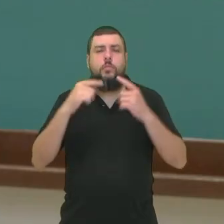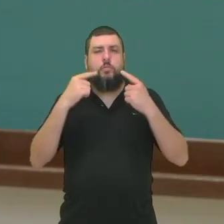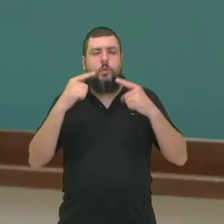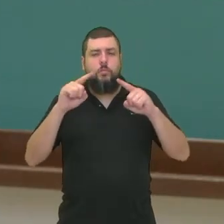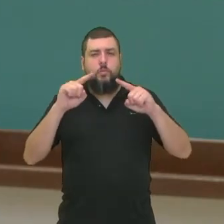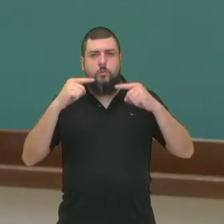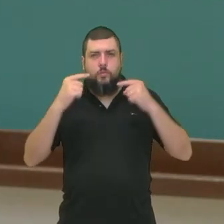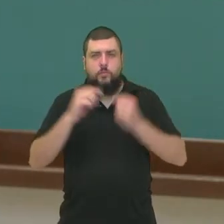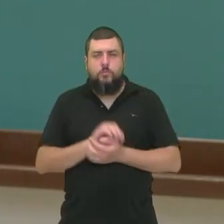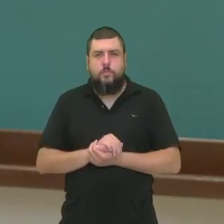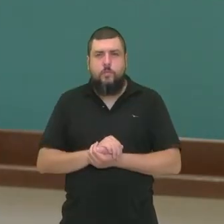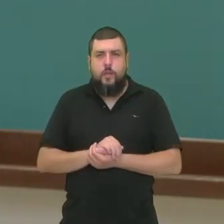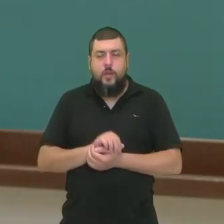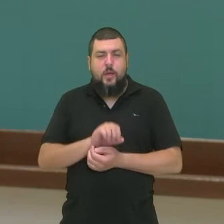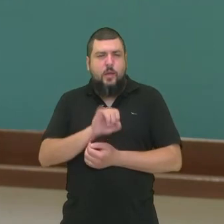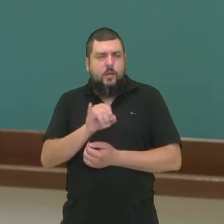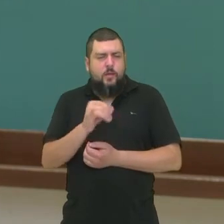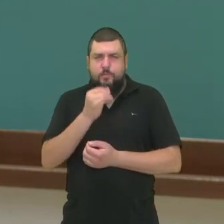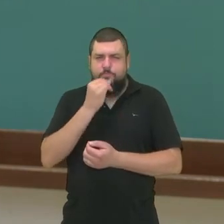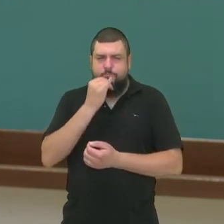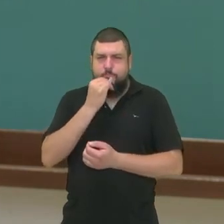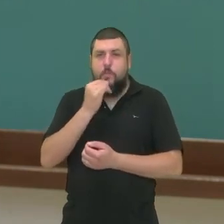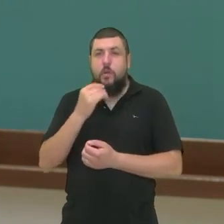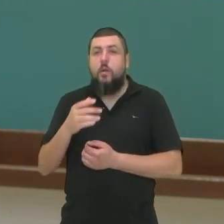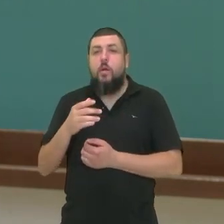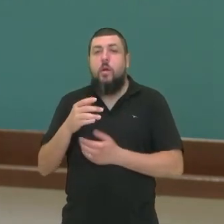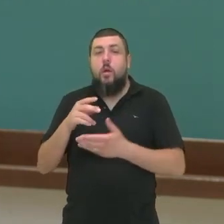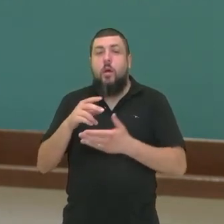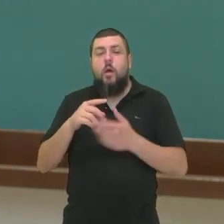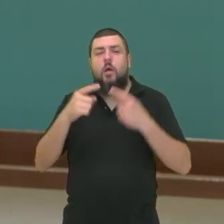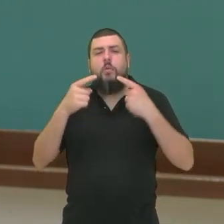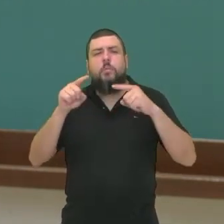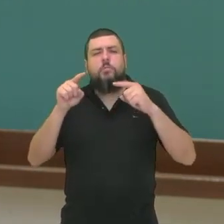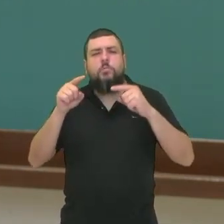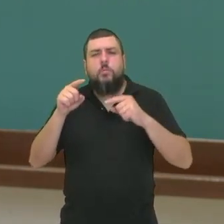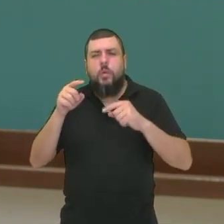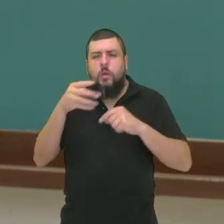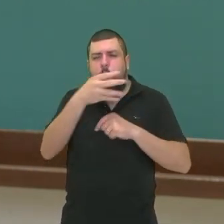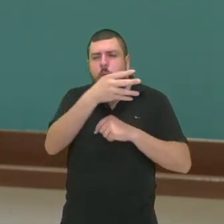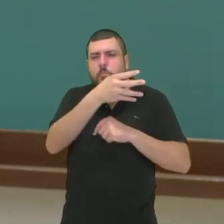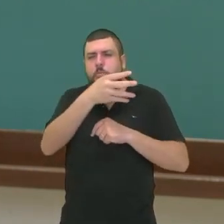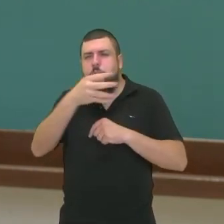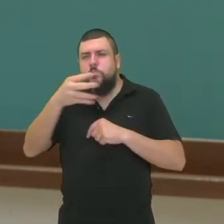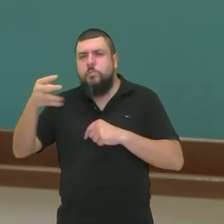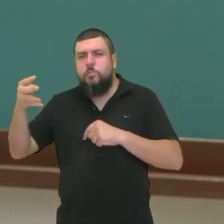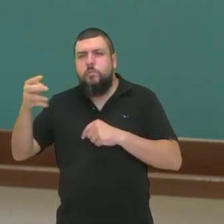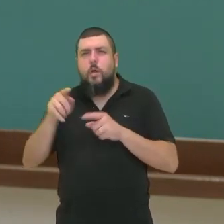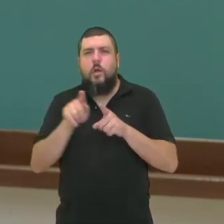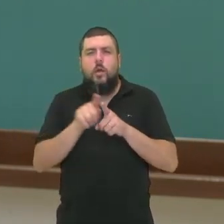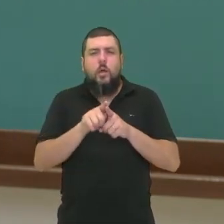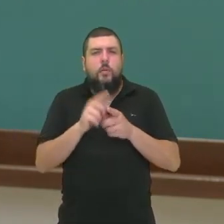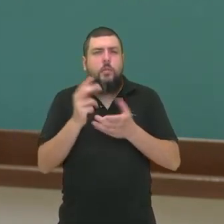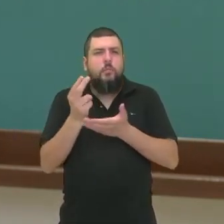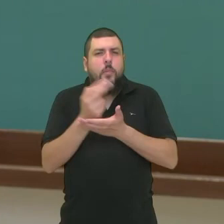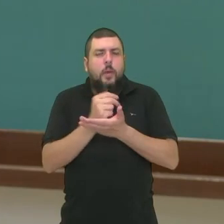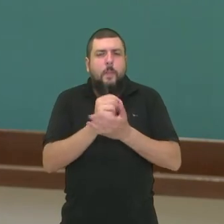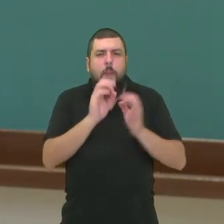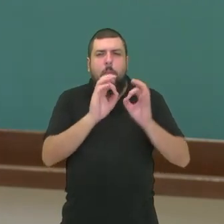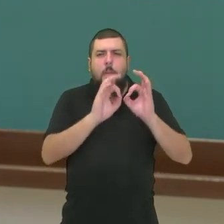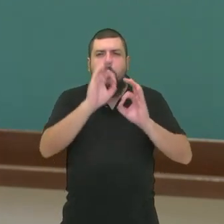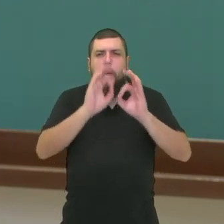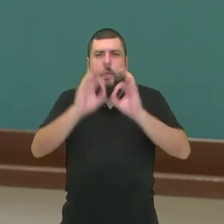partitura musical, né? Uma partitura convencional que tem as 5 linhas, né? E tem a separação, a gente vai ter